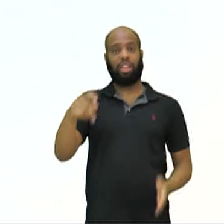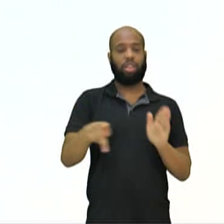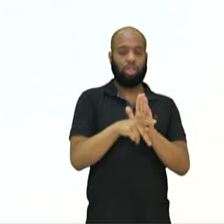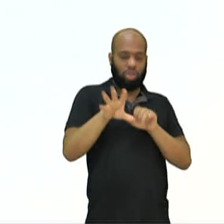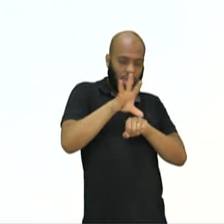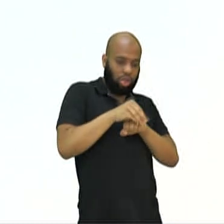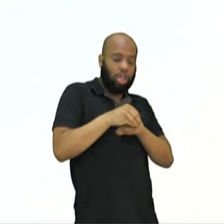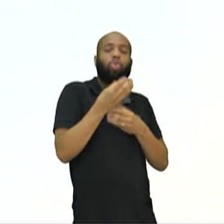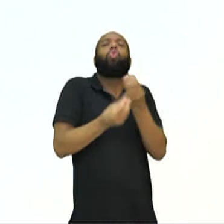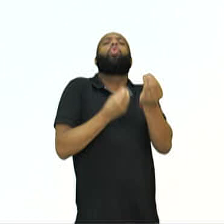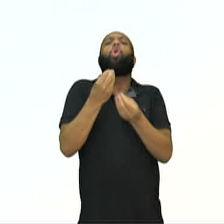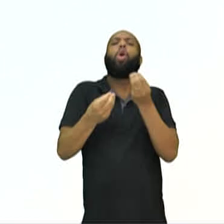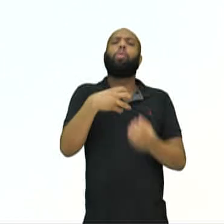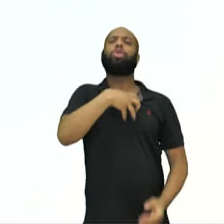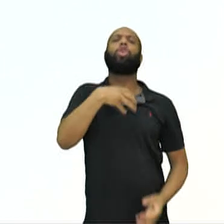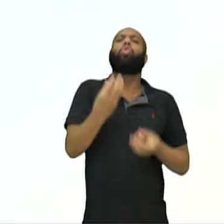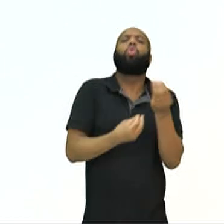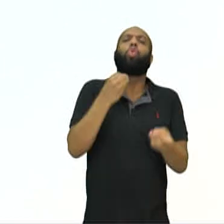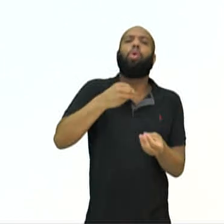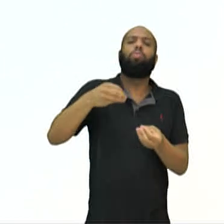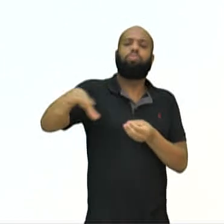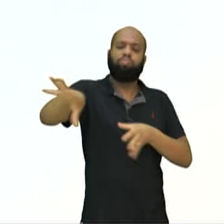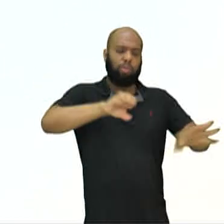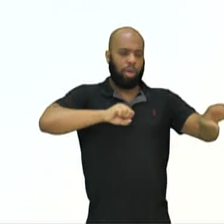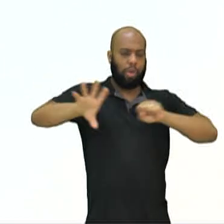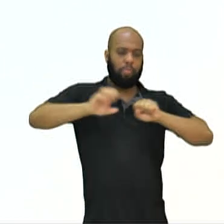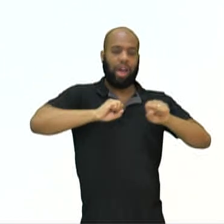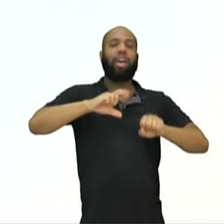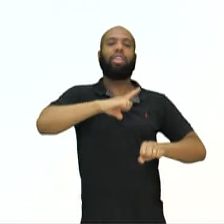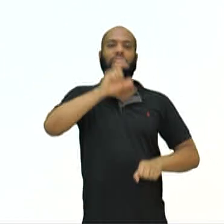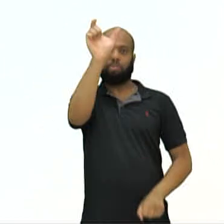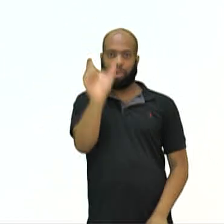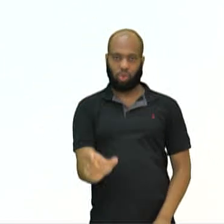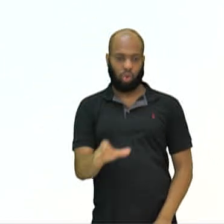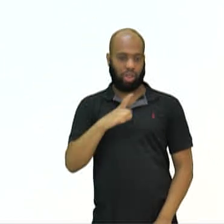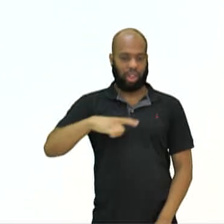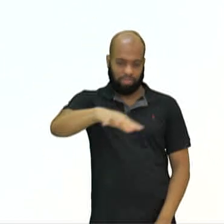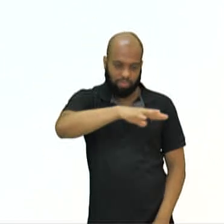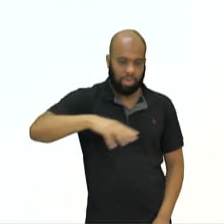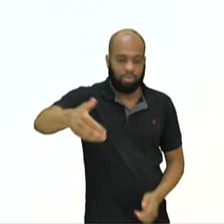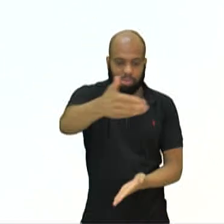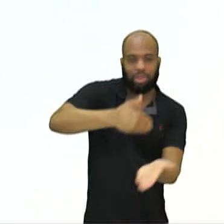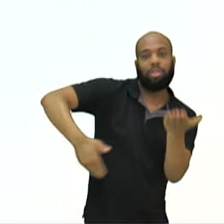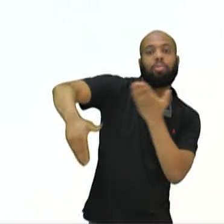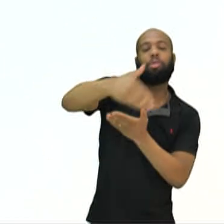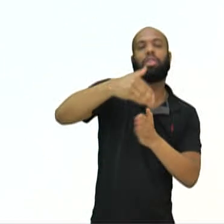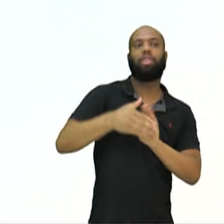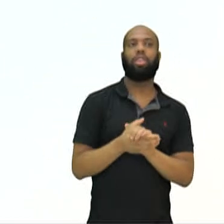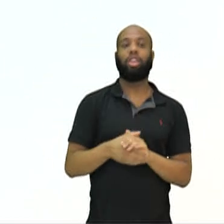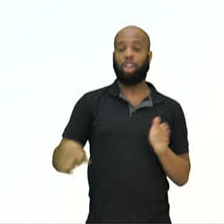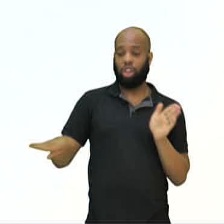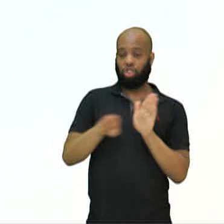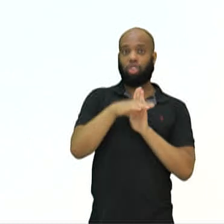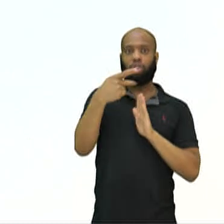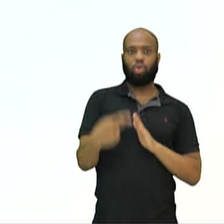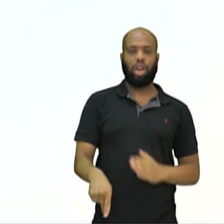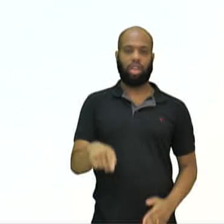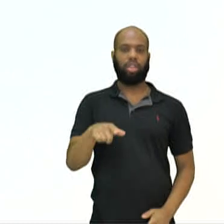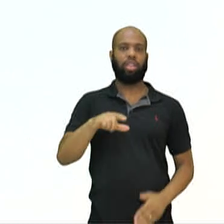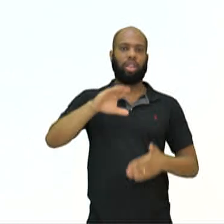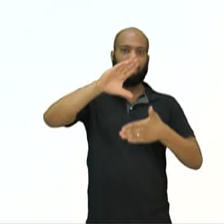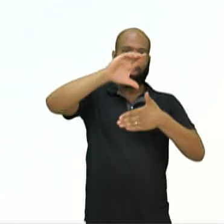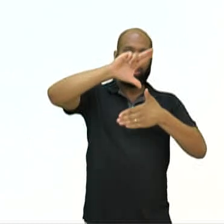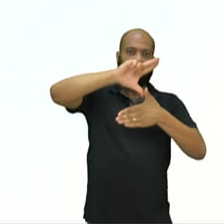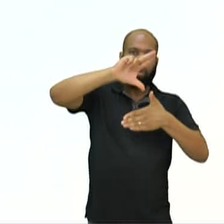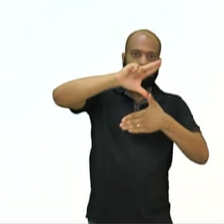das interações entre o sujeito e o meio. A linha pedagógica construtivista chegou à América Latina através da argentina